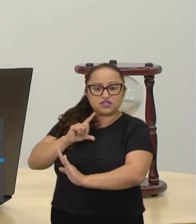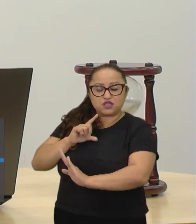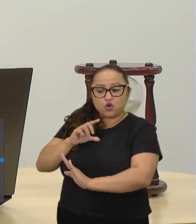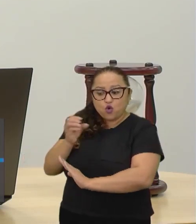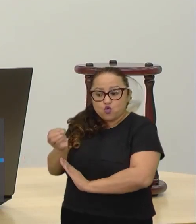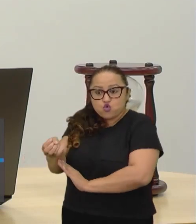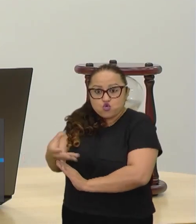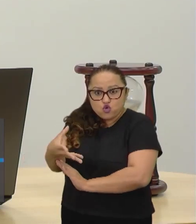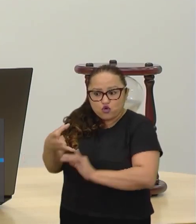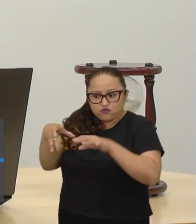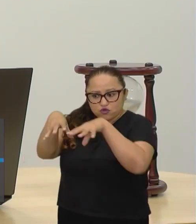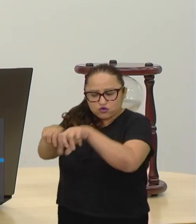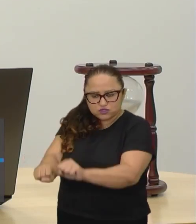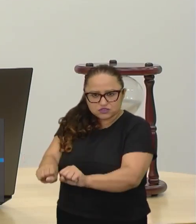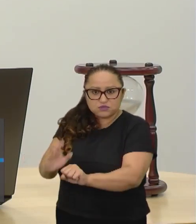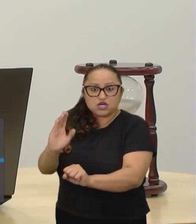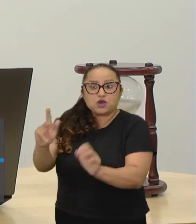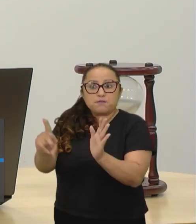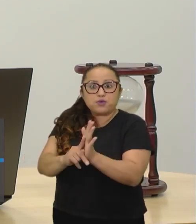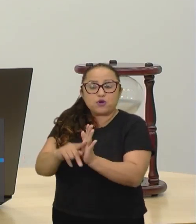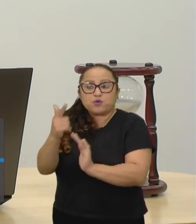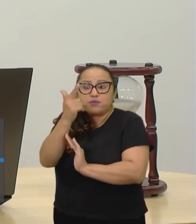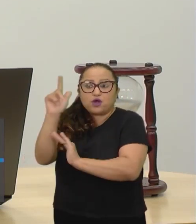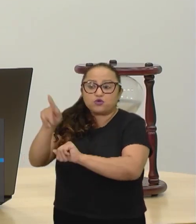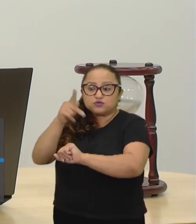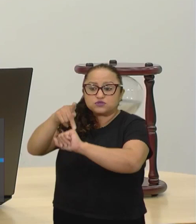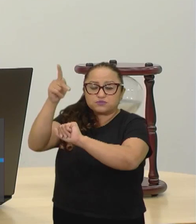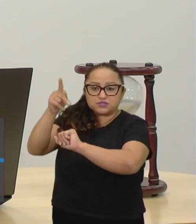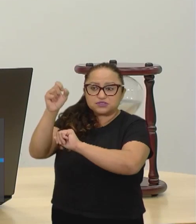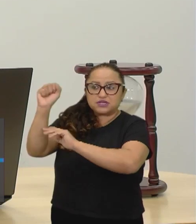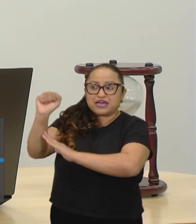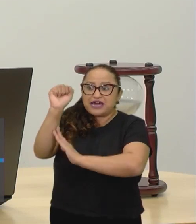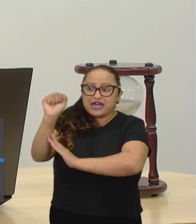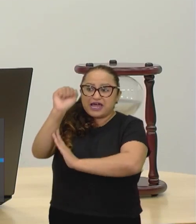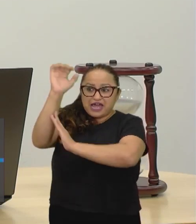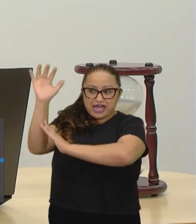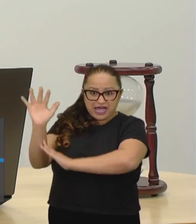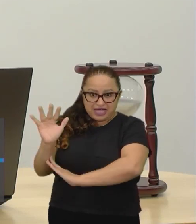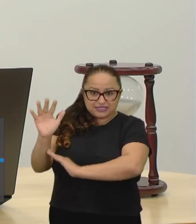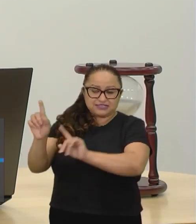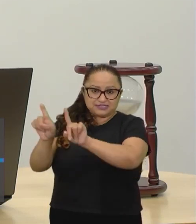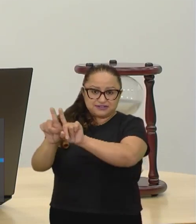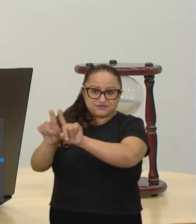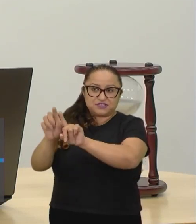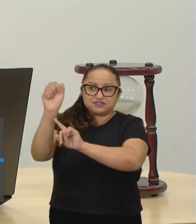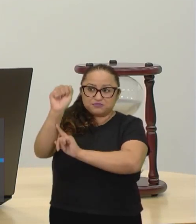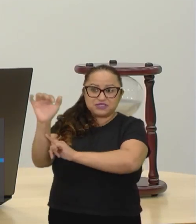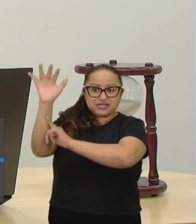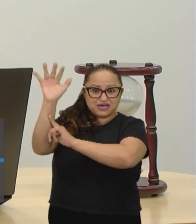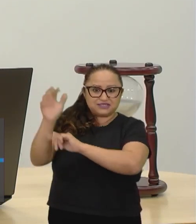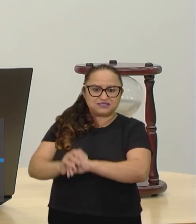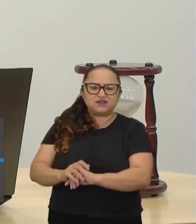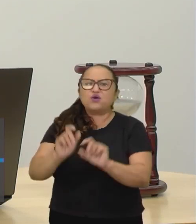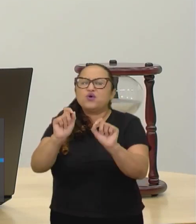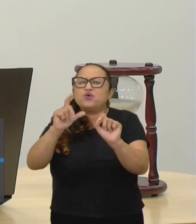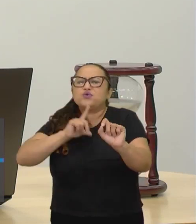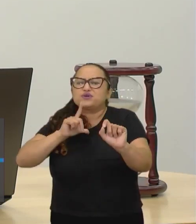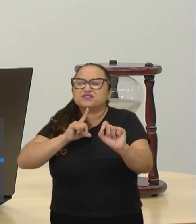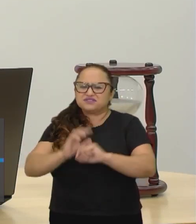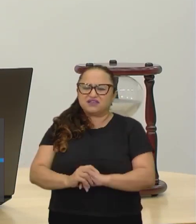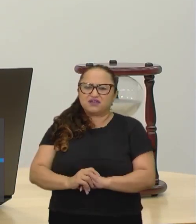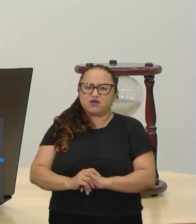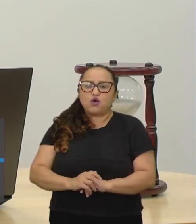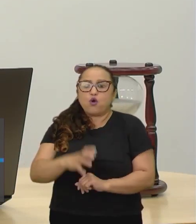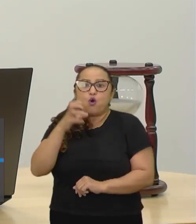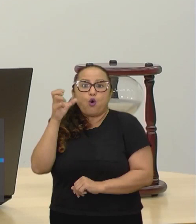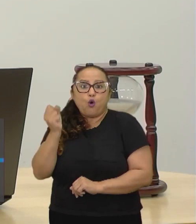a África e Ásia. E qual que é a base argumentativa ideológica? É o fardo do homem